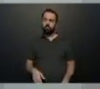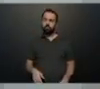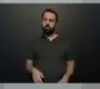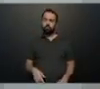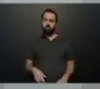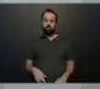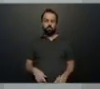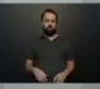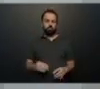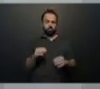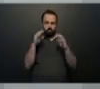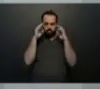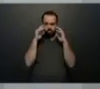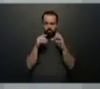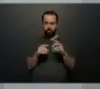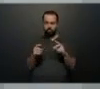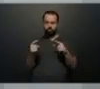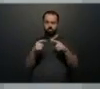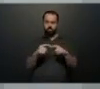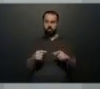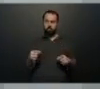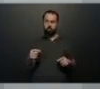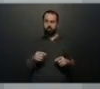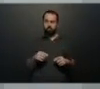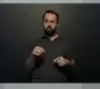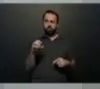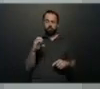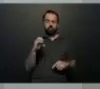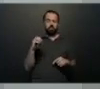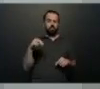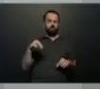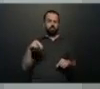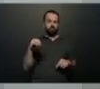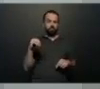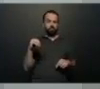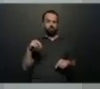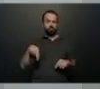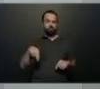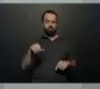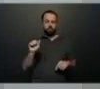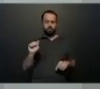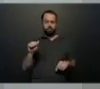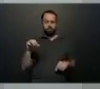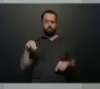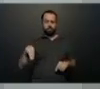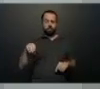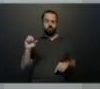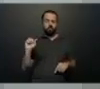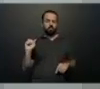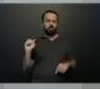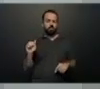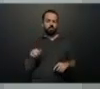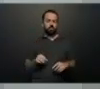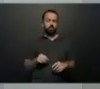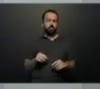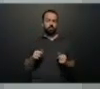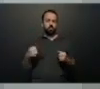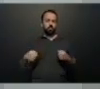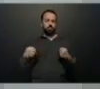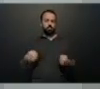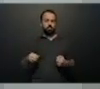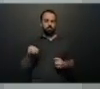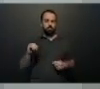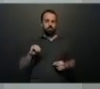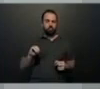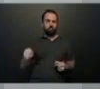Conselho Nacional do Meio Ambiente, a CONAMA, os resíduos considerados perigosos devem ser descartados de